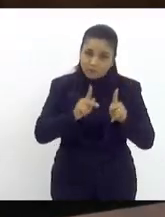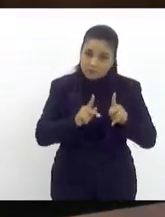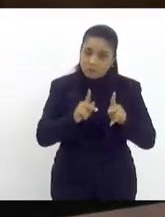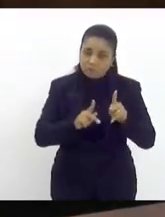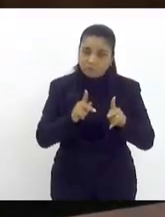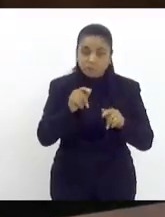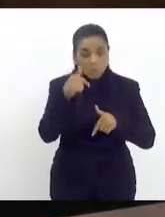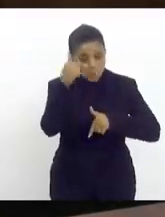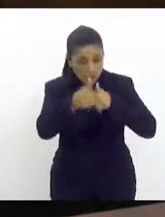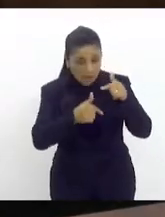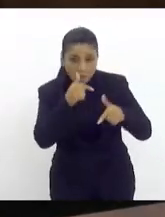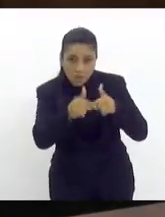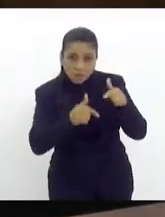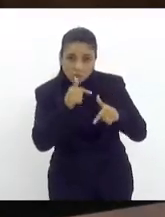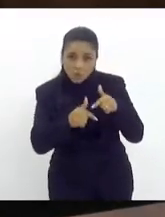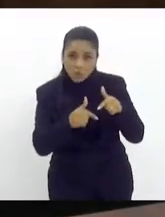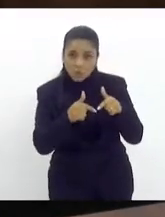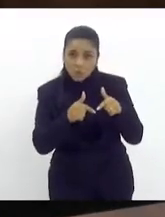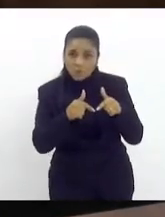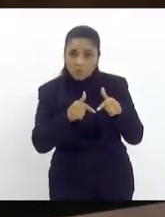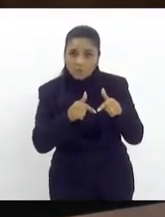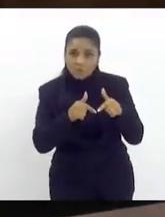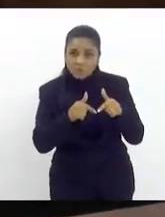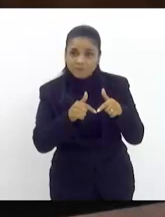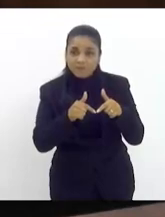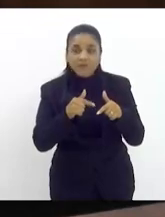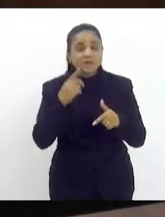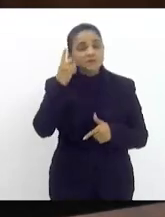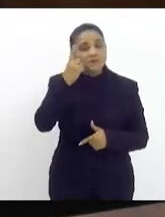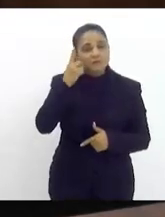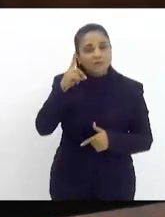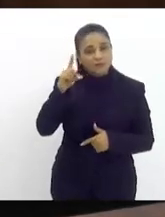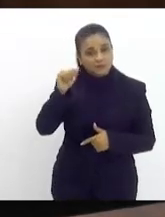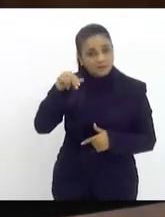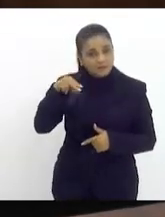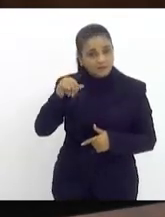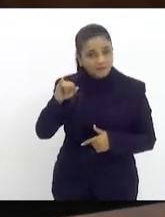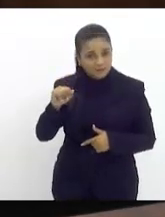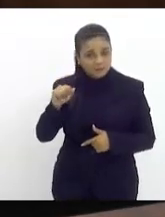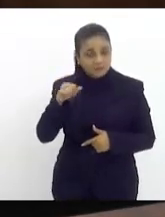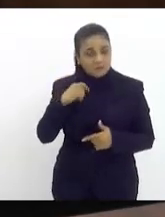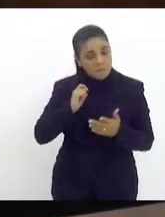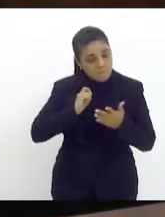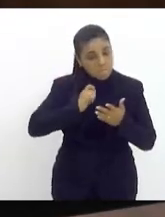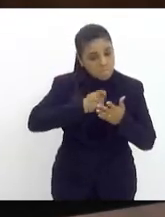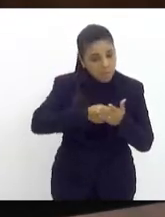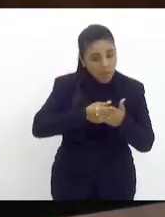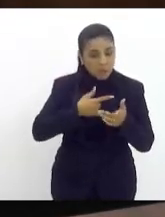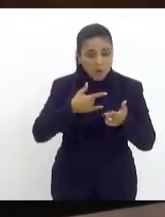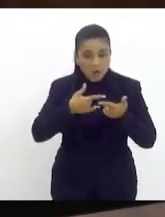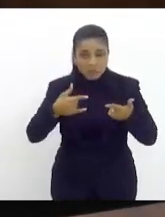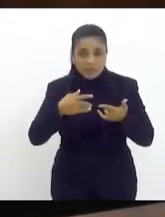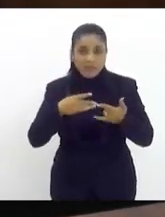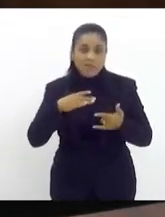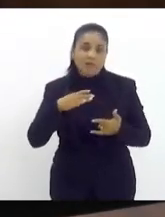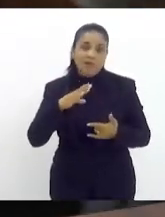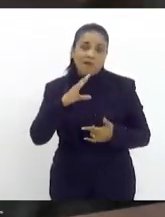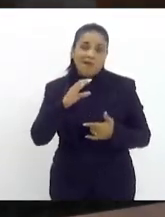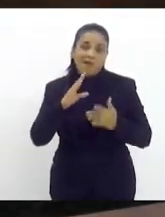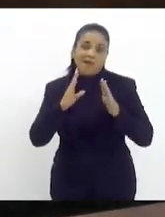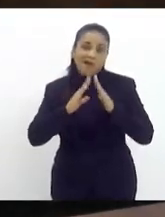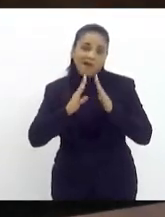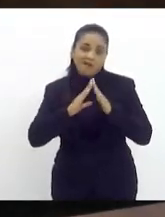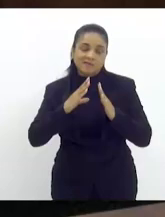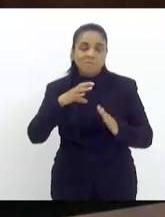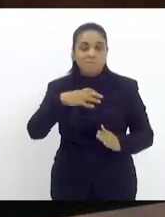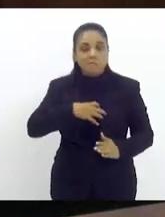trabalhador, deputada Dani, ele paga suas contas, ele paga o carnê da Casa Bahia, ele paga o carnê da Casa